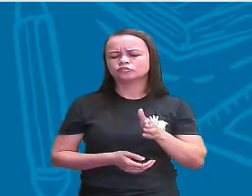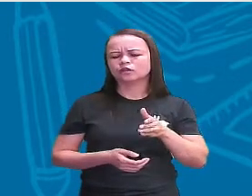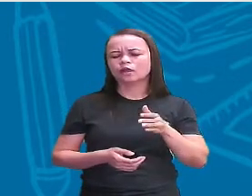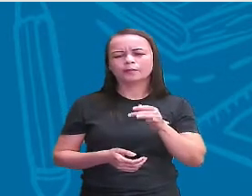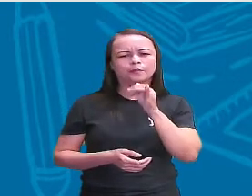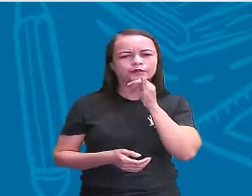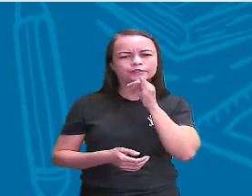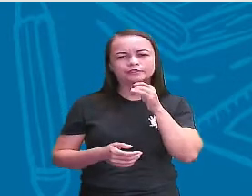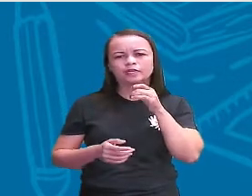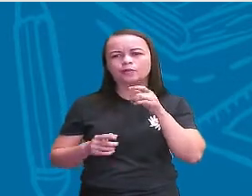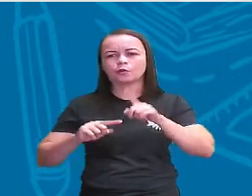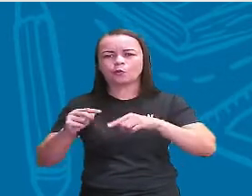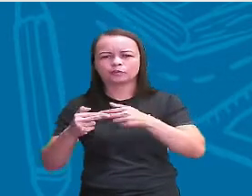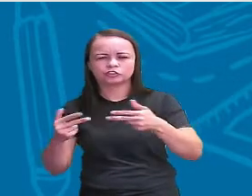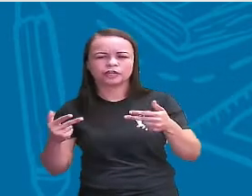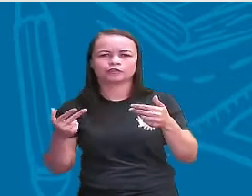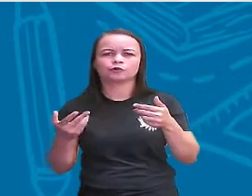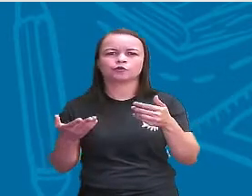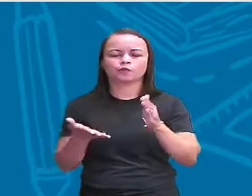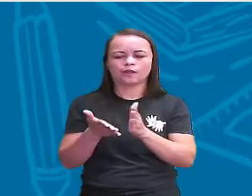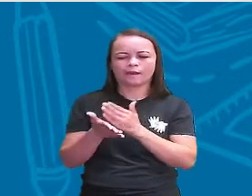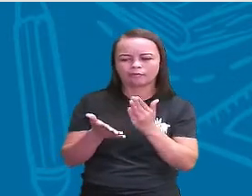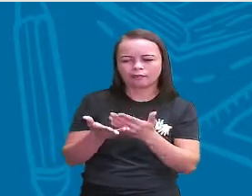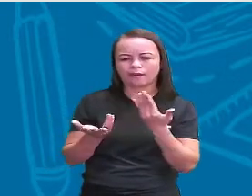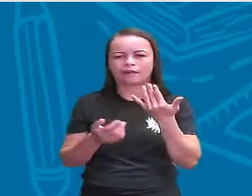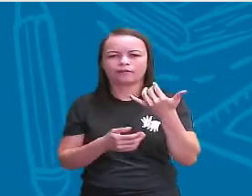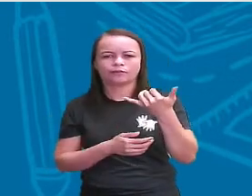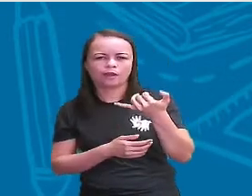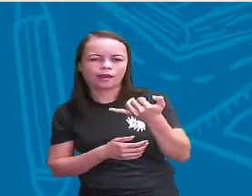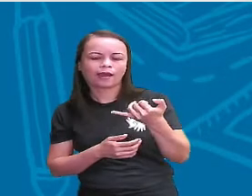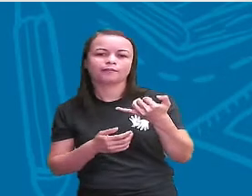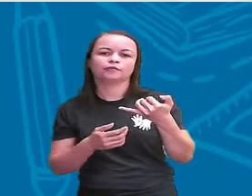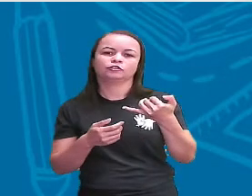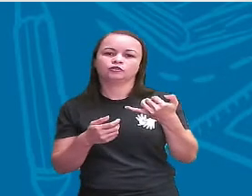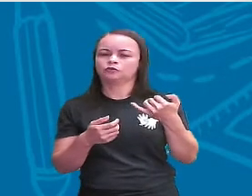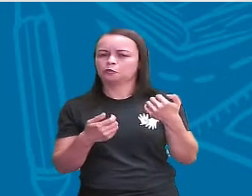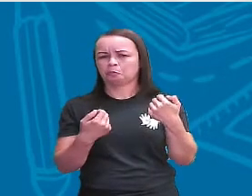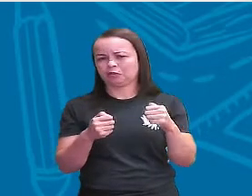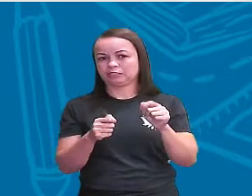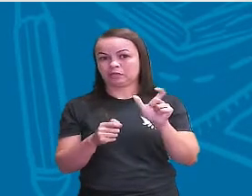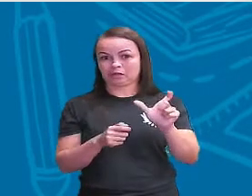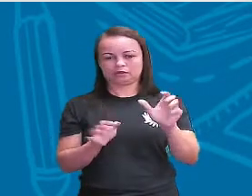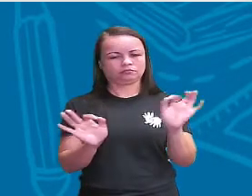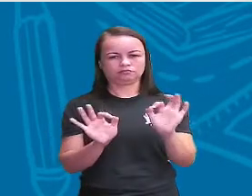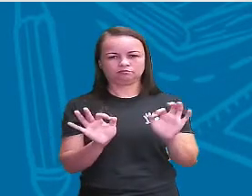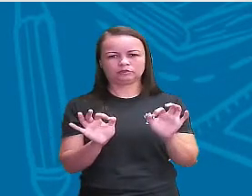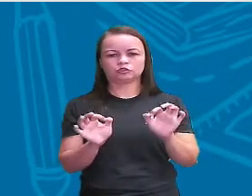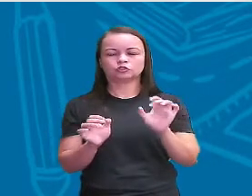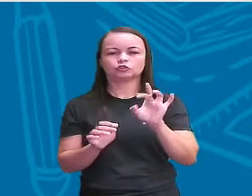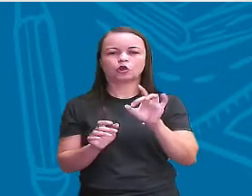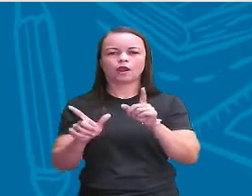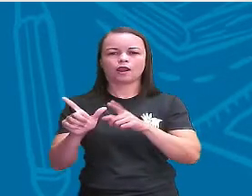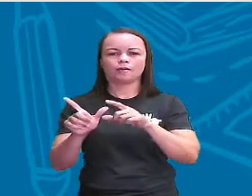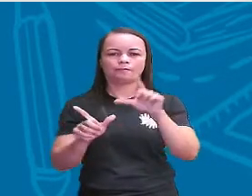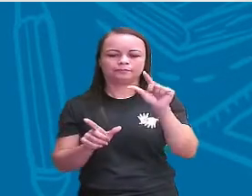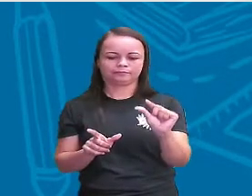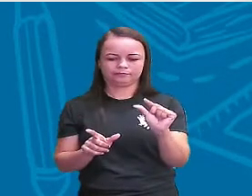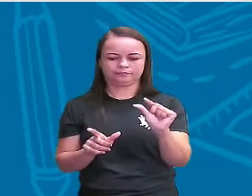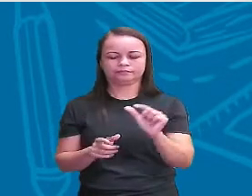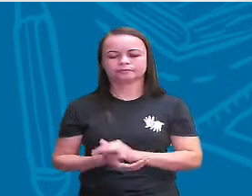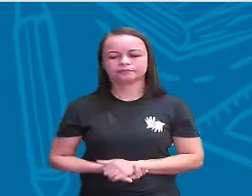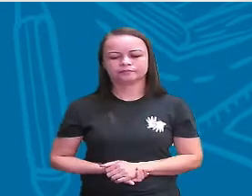objetos, como o caderno, o lápis, não precisa, então a gente usa as letras minúsculas, tá? Então, temos